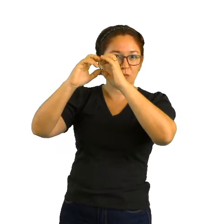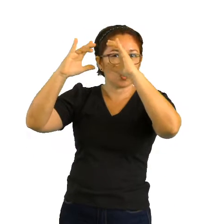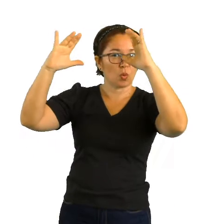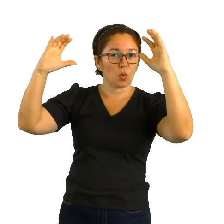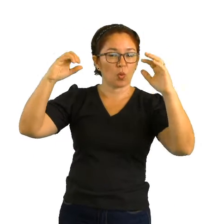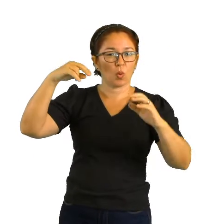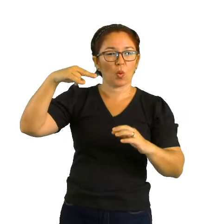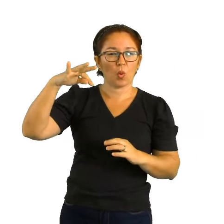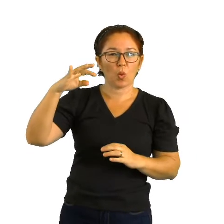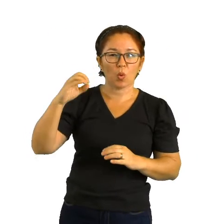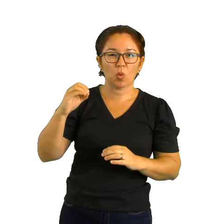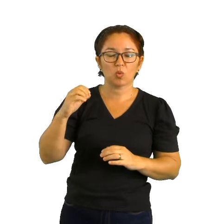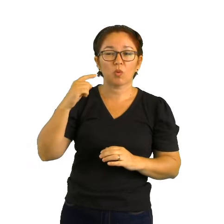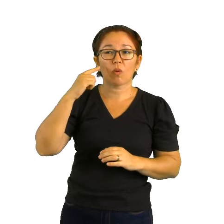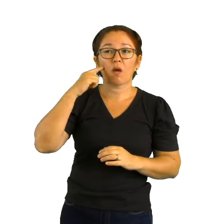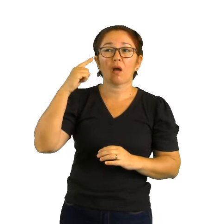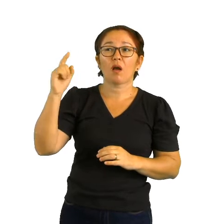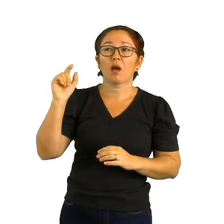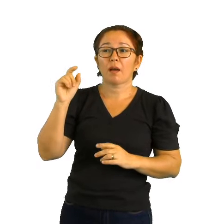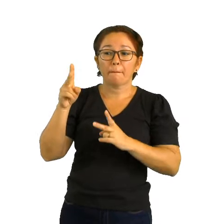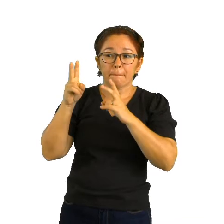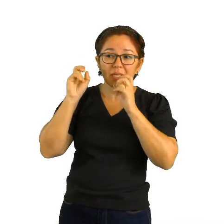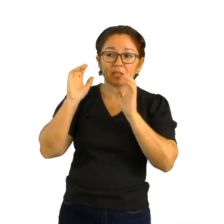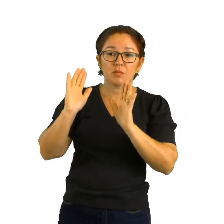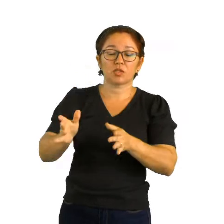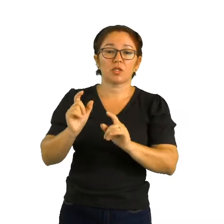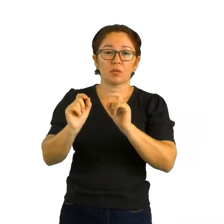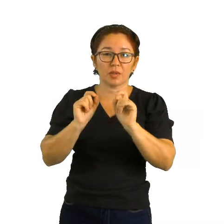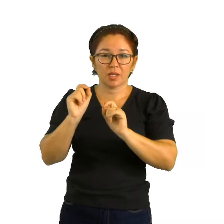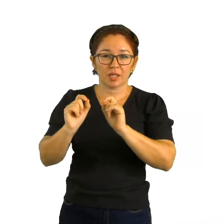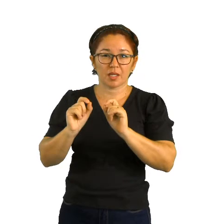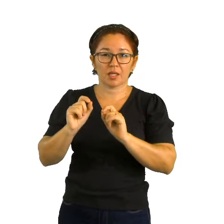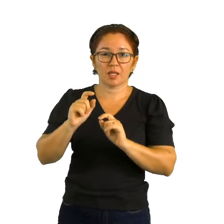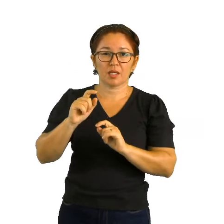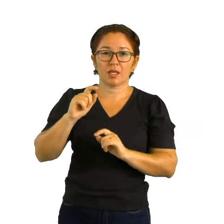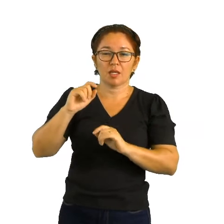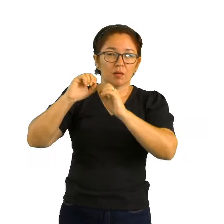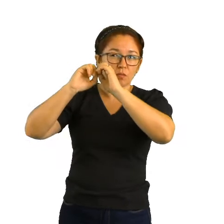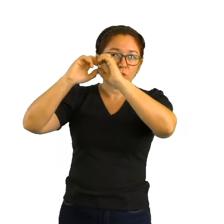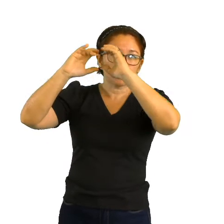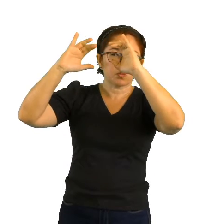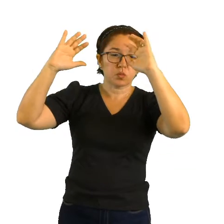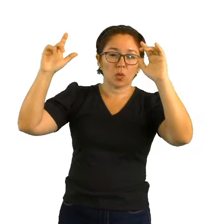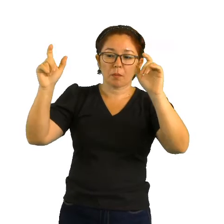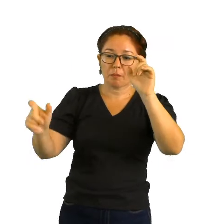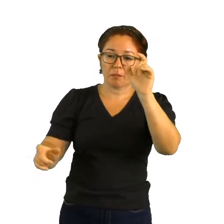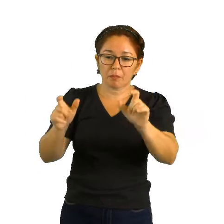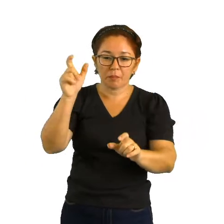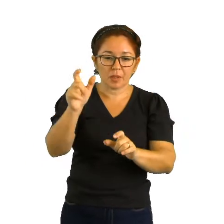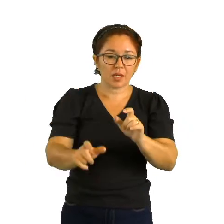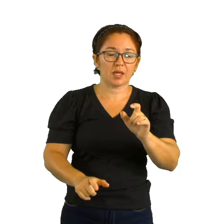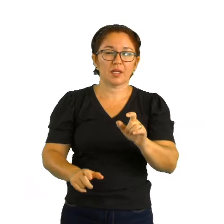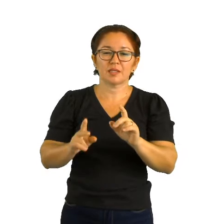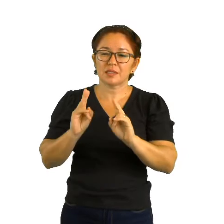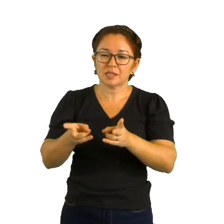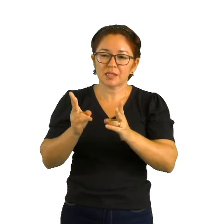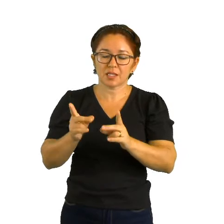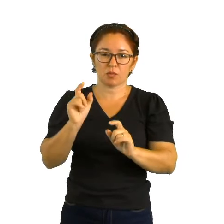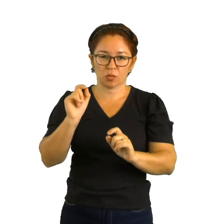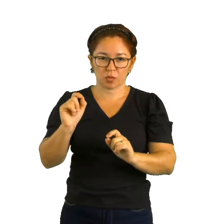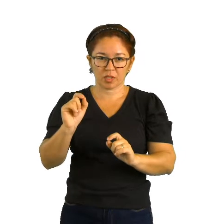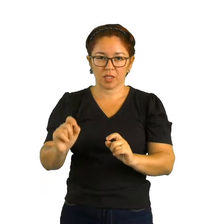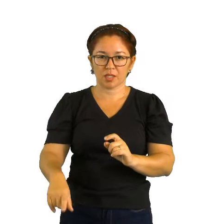tipos de personagens em todos os contos. Aí tem o agressor, aquele